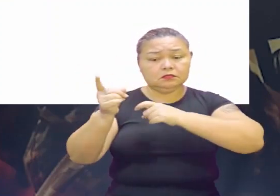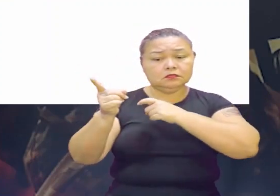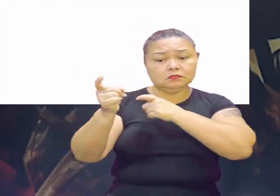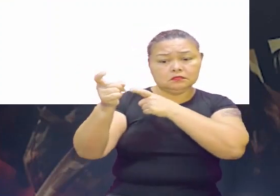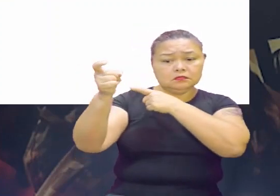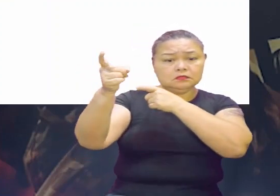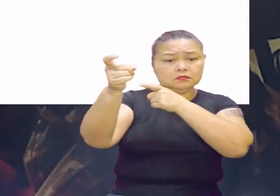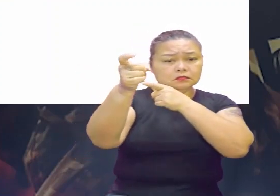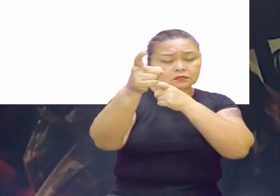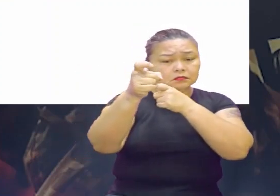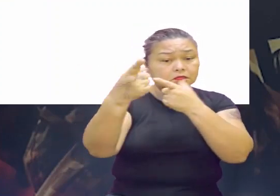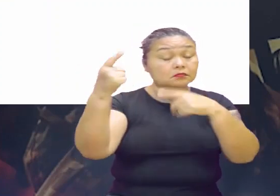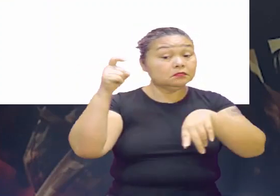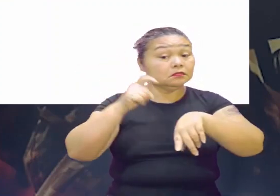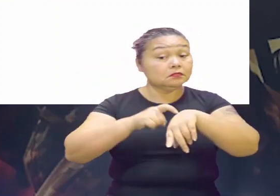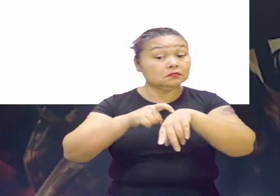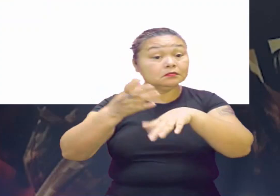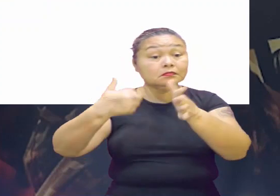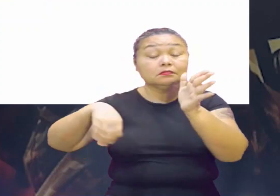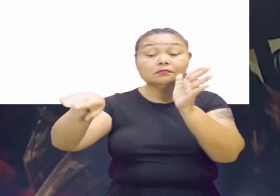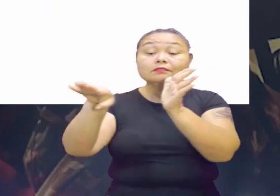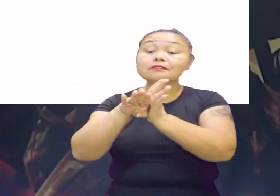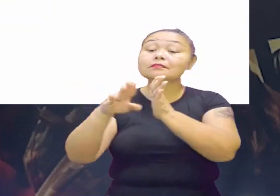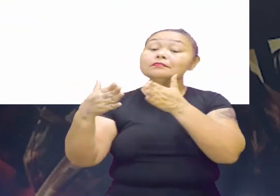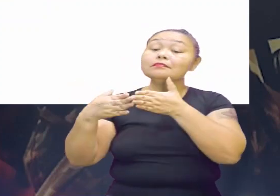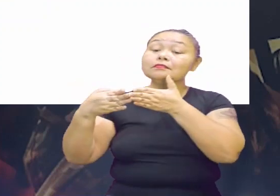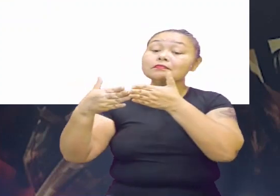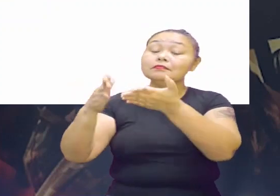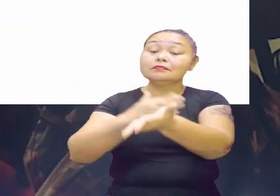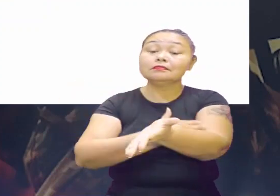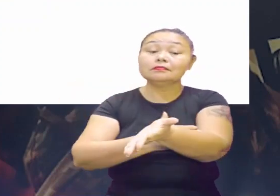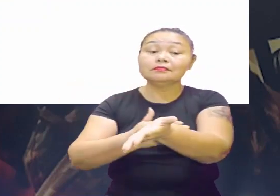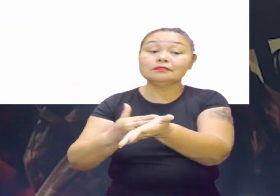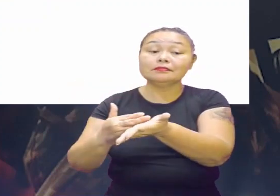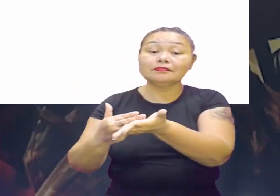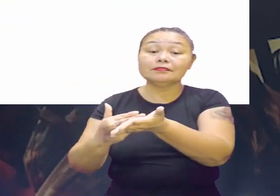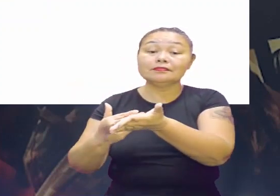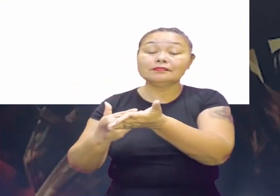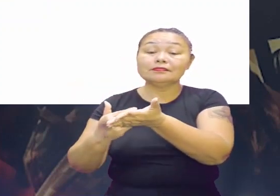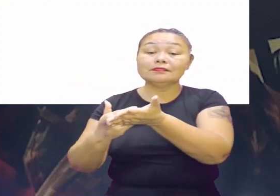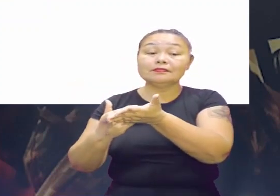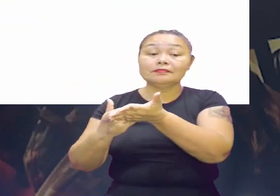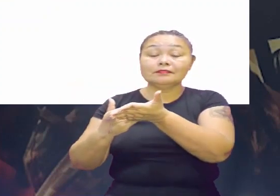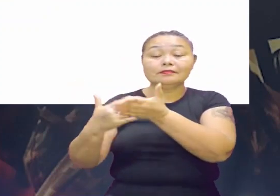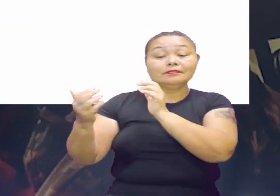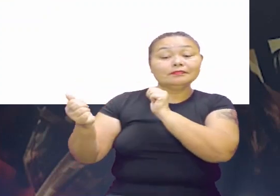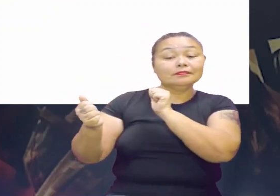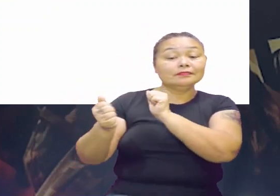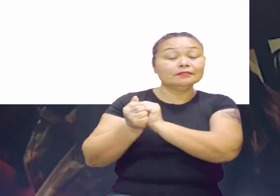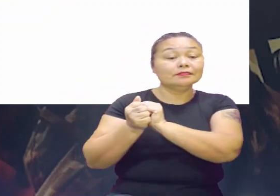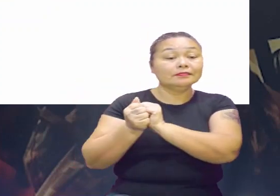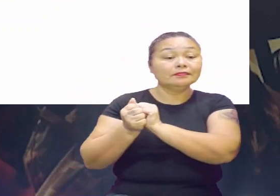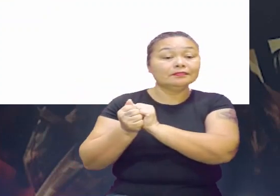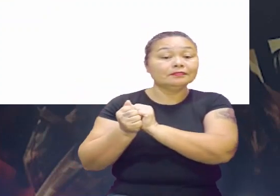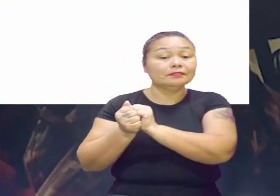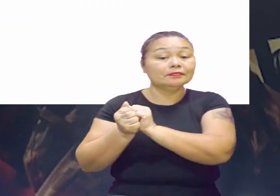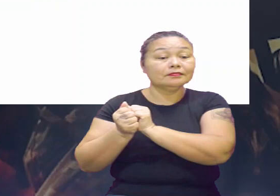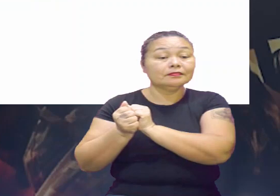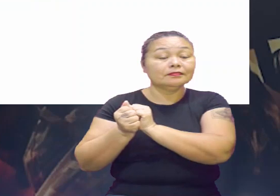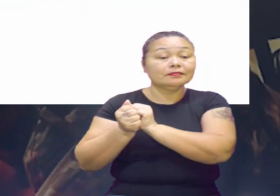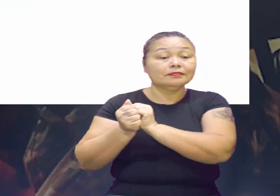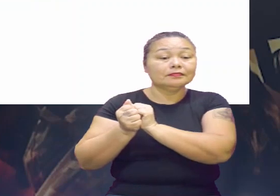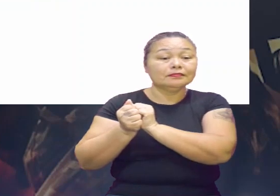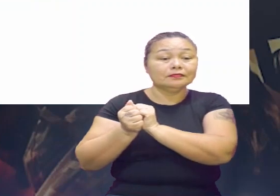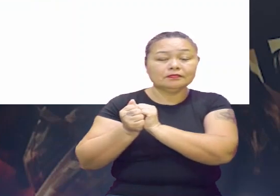tiros. Nesse momento chega a Marinha. A Marinha está ali, se junta. E aí, o